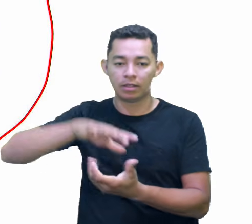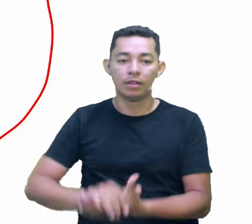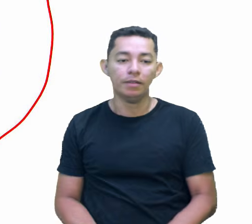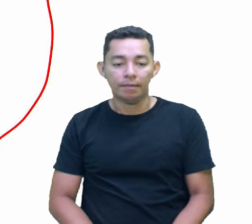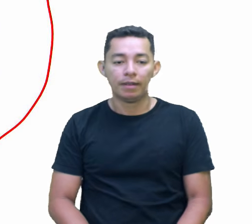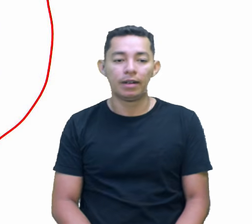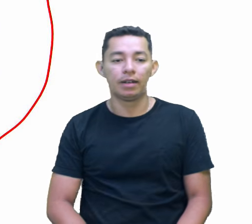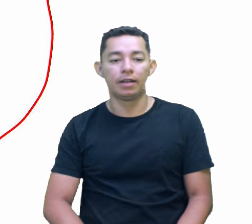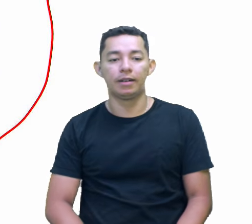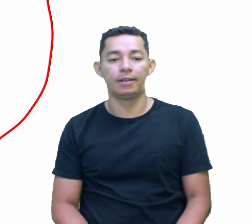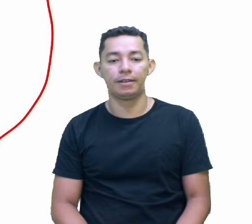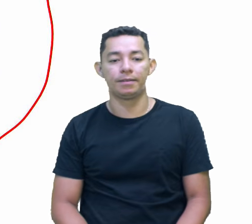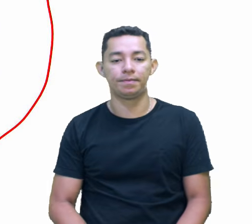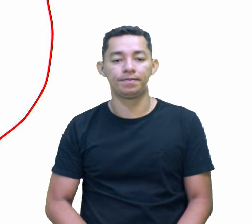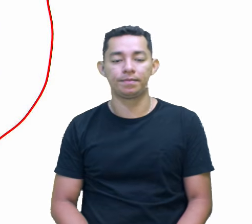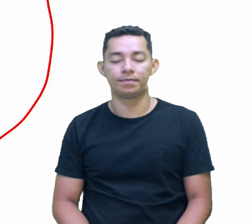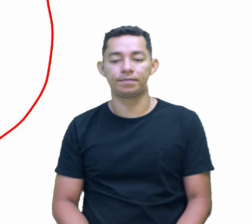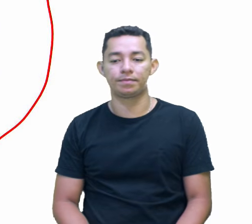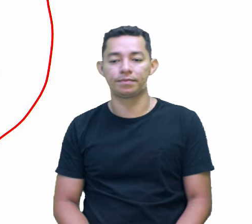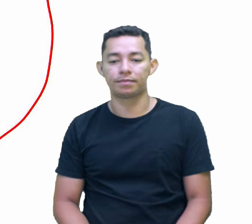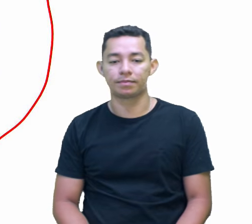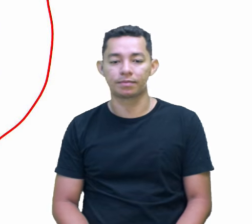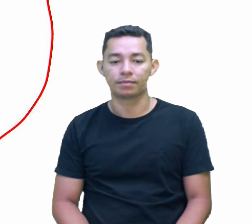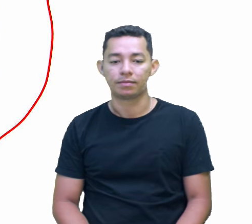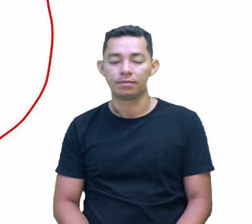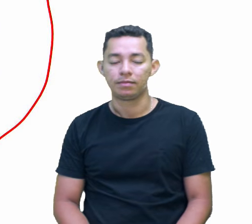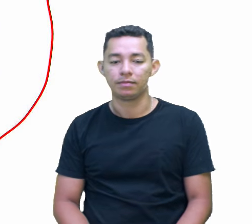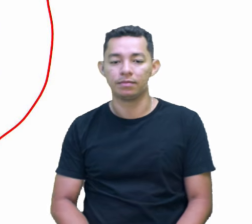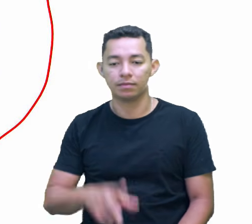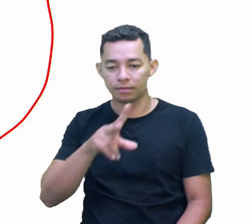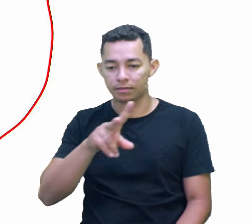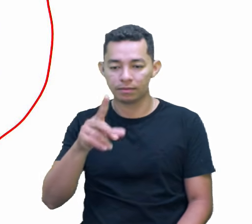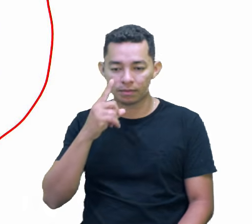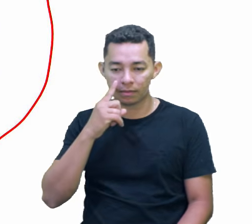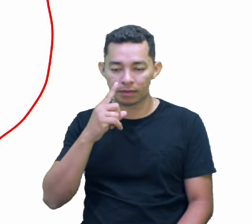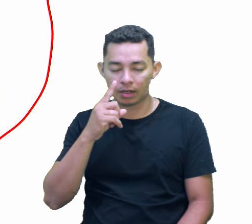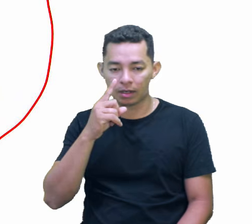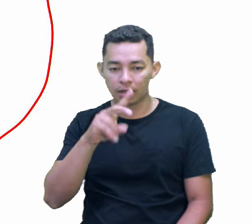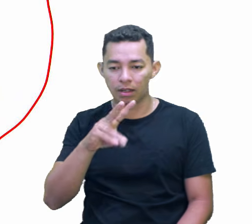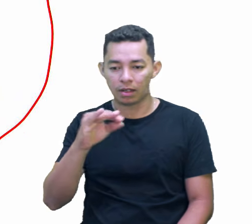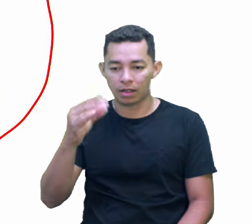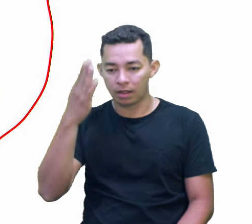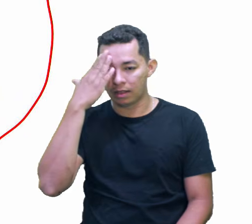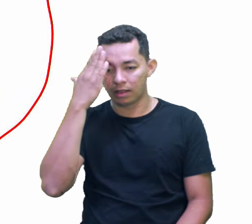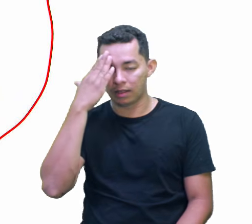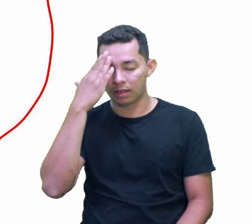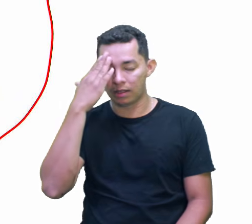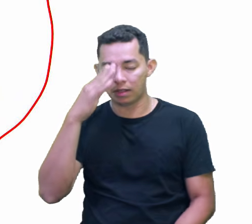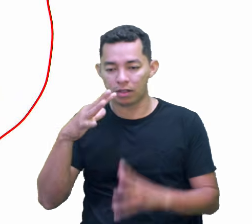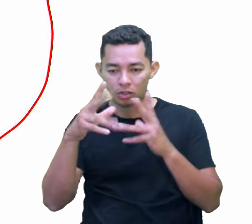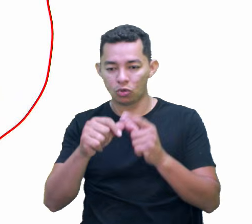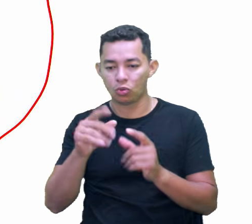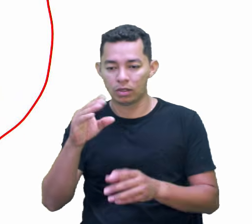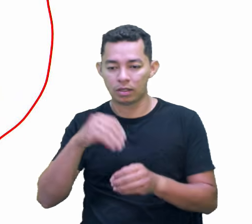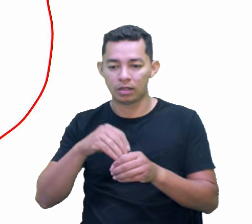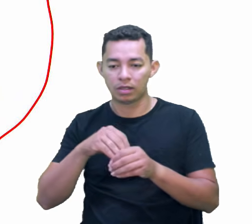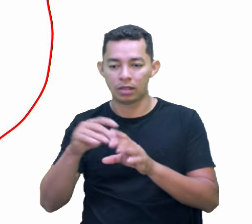né? Para você entender bem que tudo isso aí está inserido dentro de um